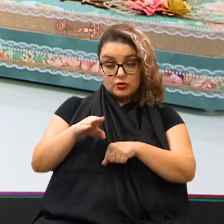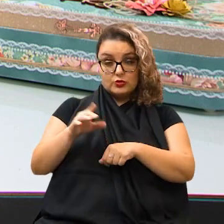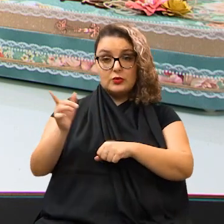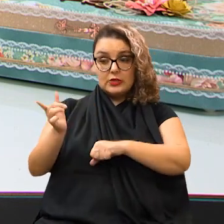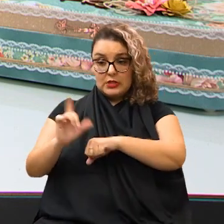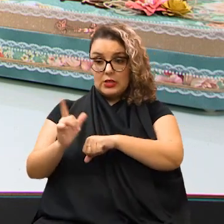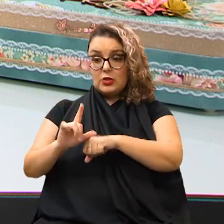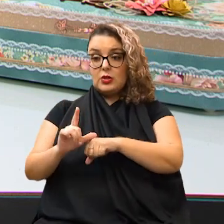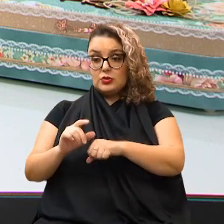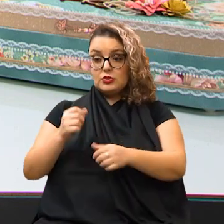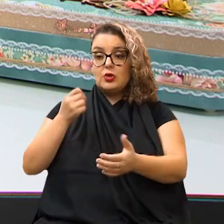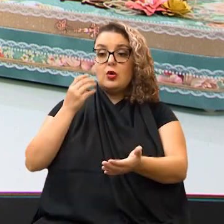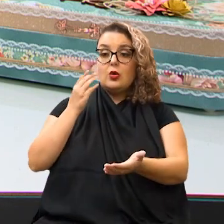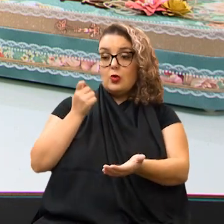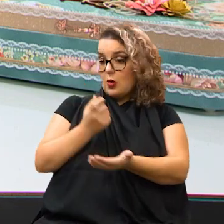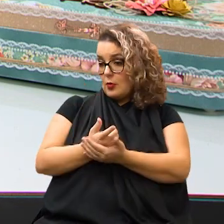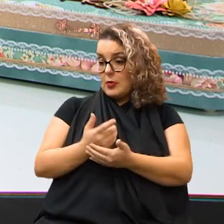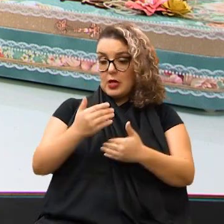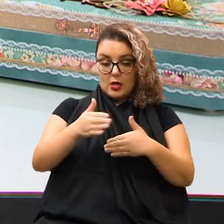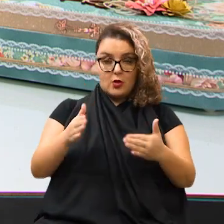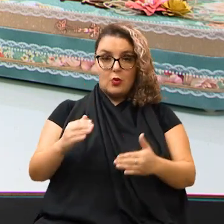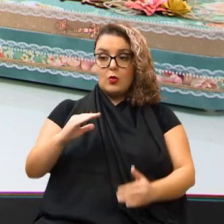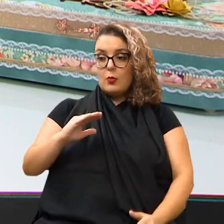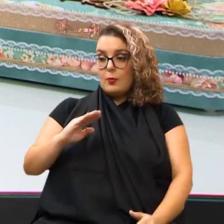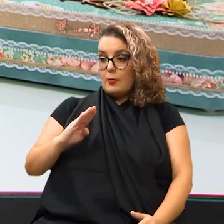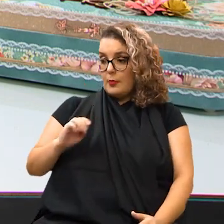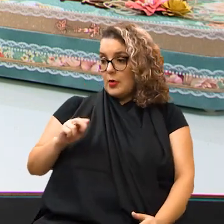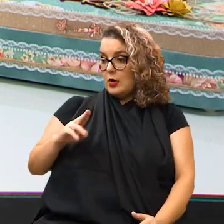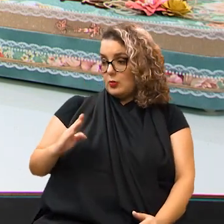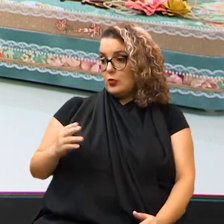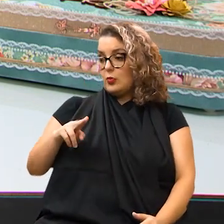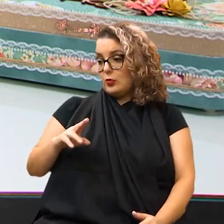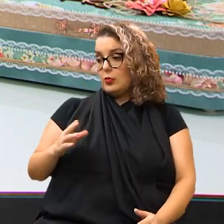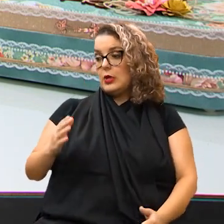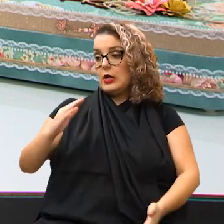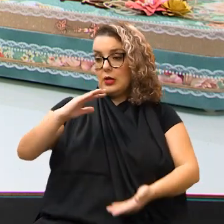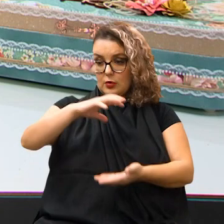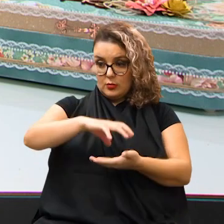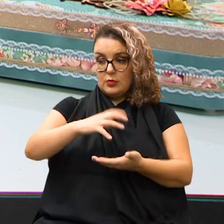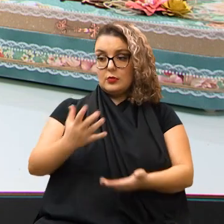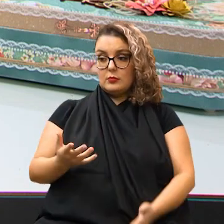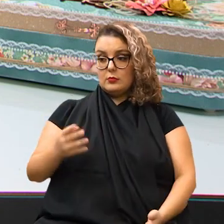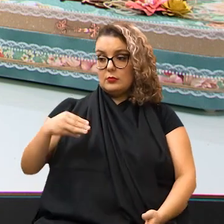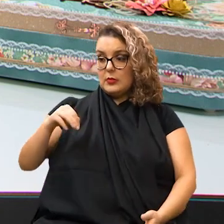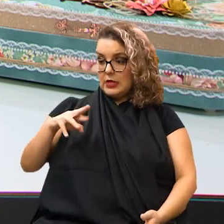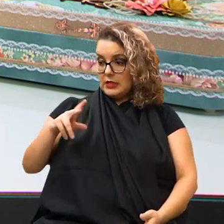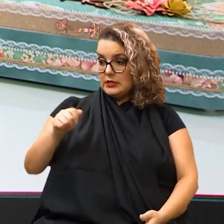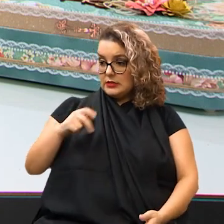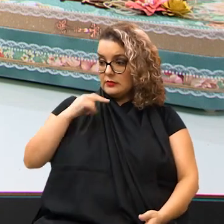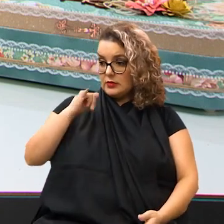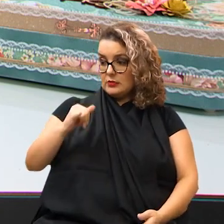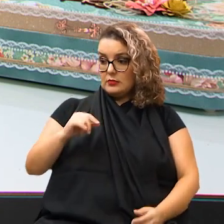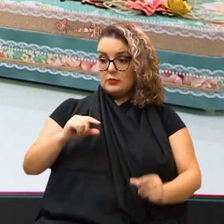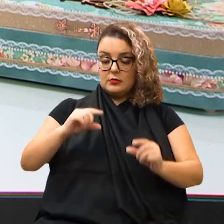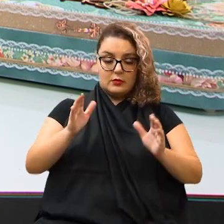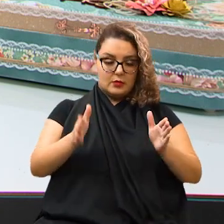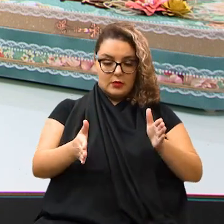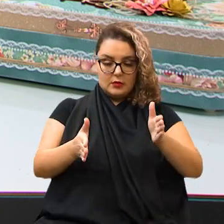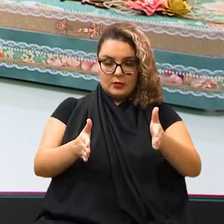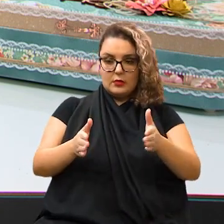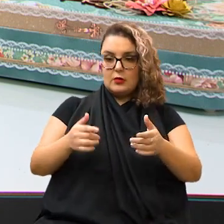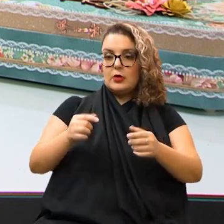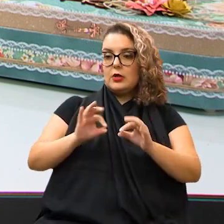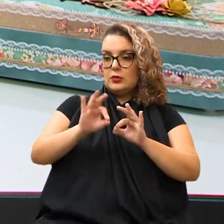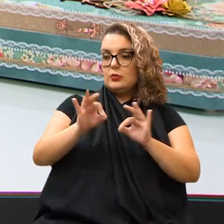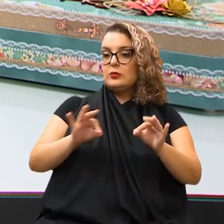para você que vai na loja comprar a caixa, seja um baúzinho ou a caixa, a Marisa falou, cada lado